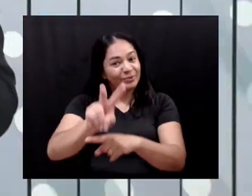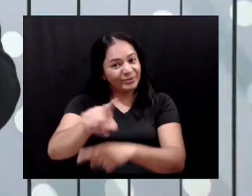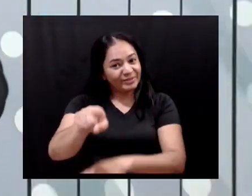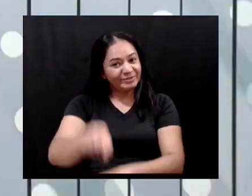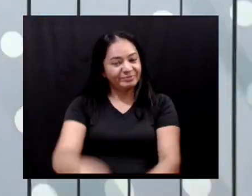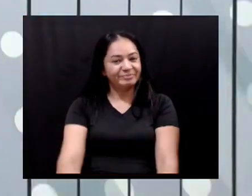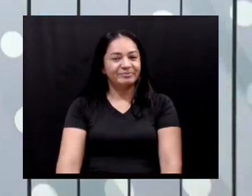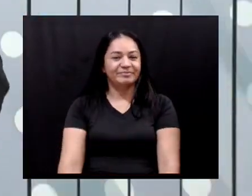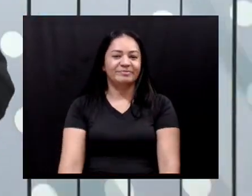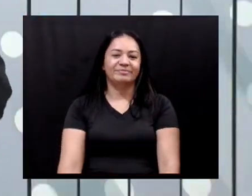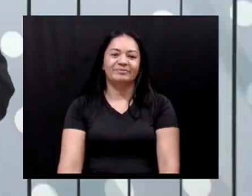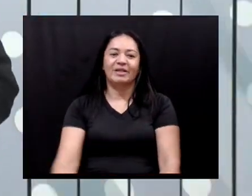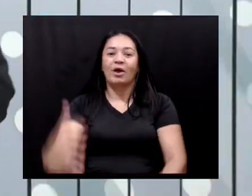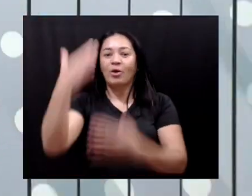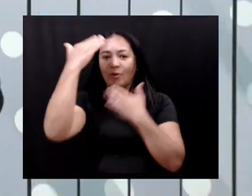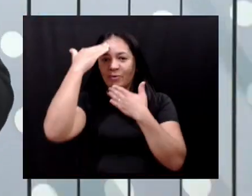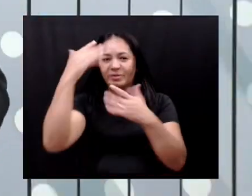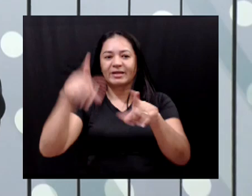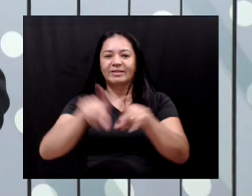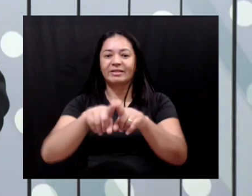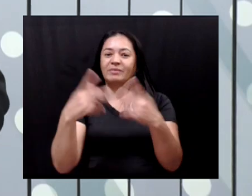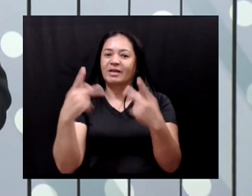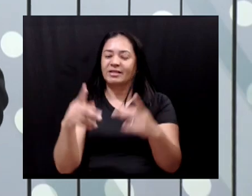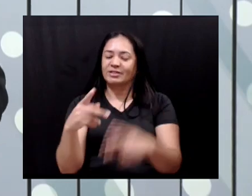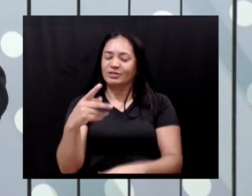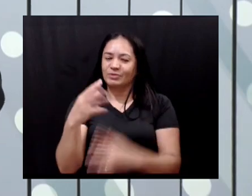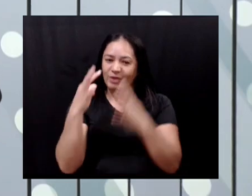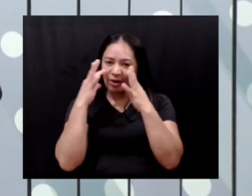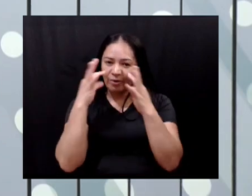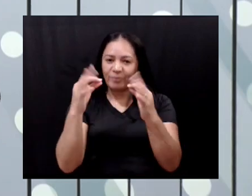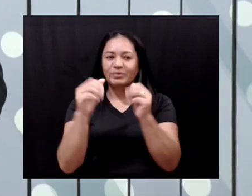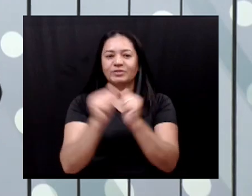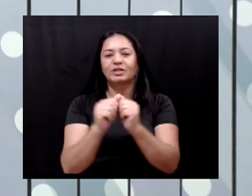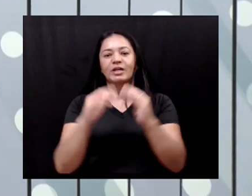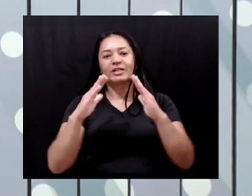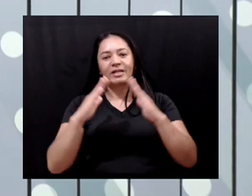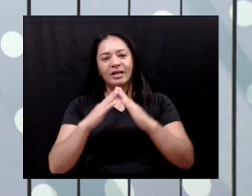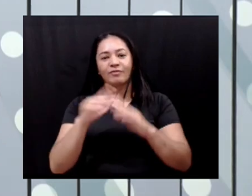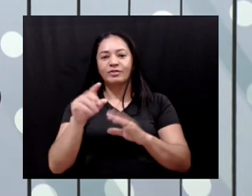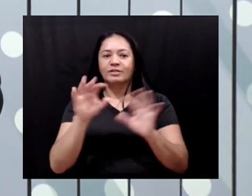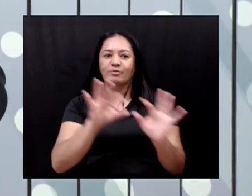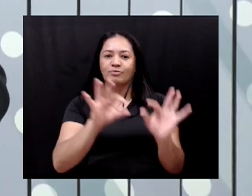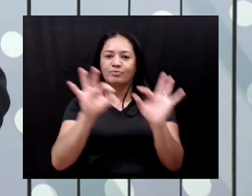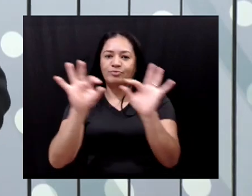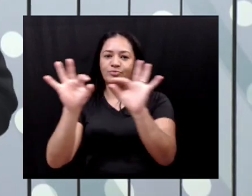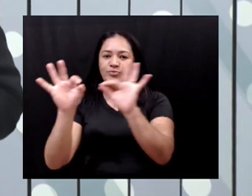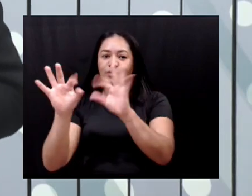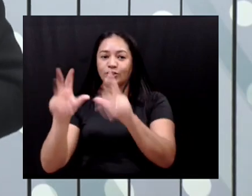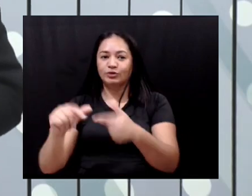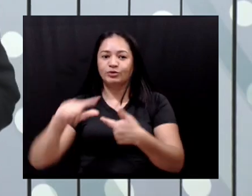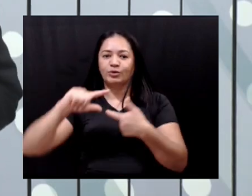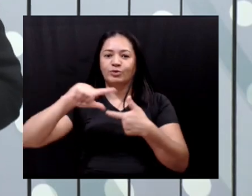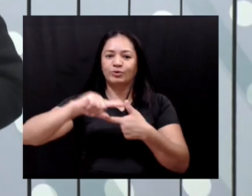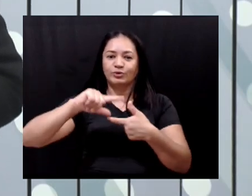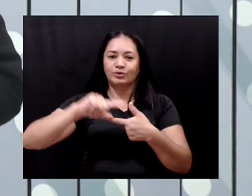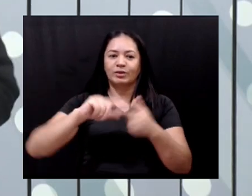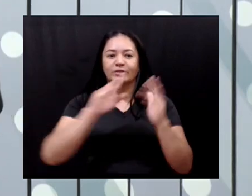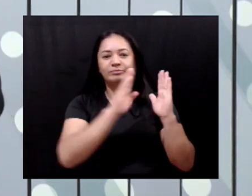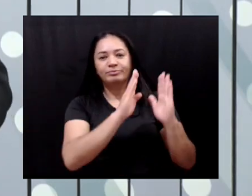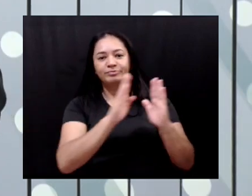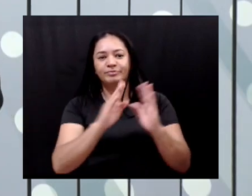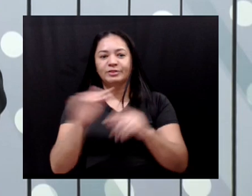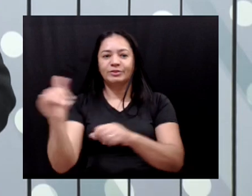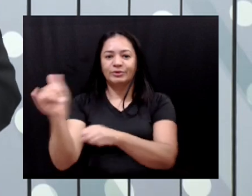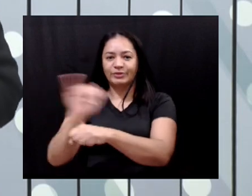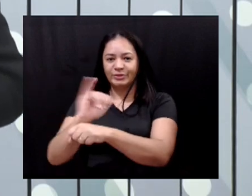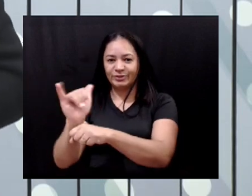Obrigada também pela sua companhia aí de casa. Você pode conferir todos os quadros da nossa programação no YouTube da TV Câmara